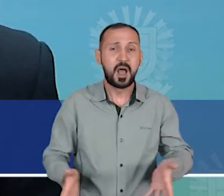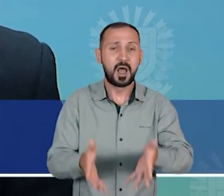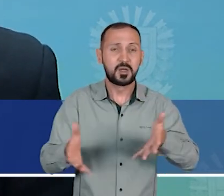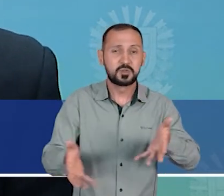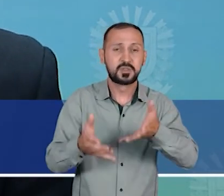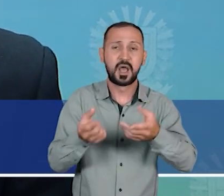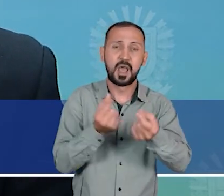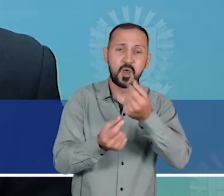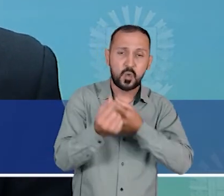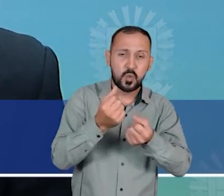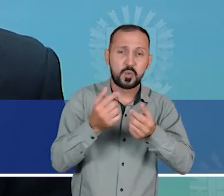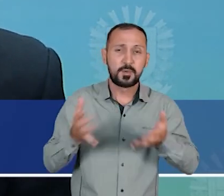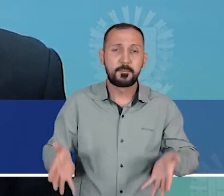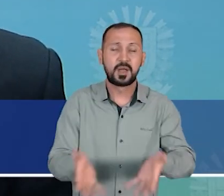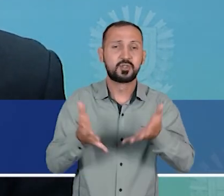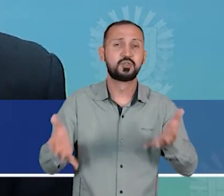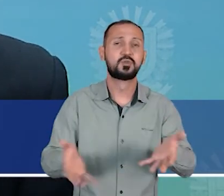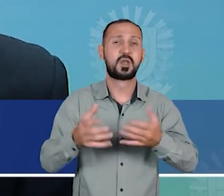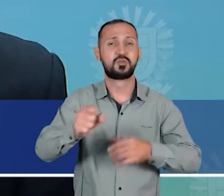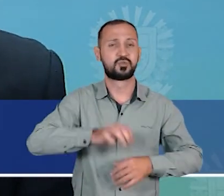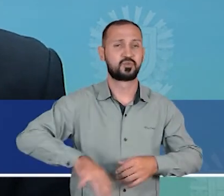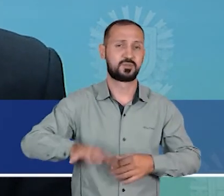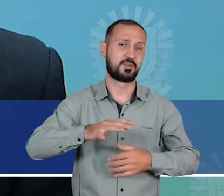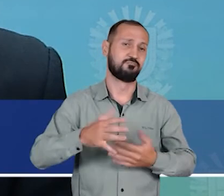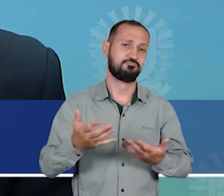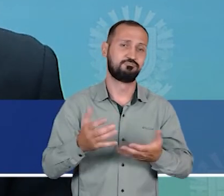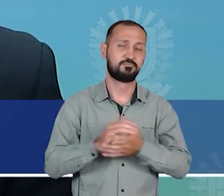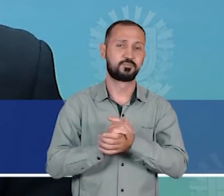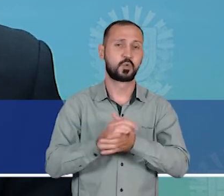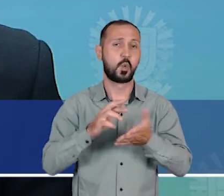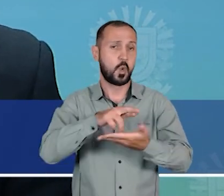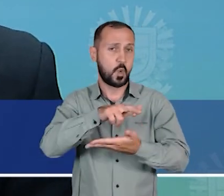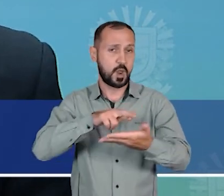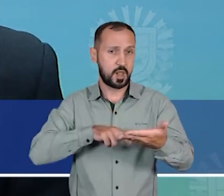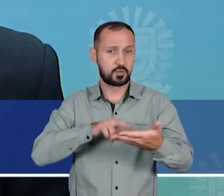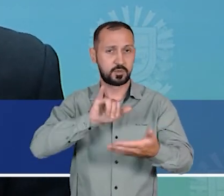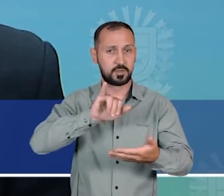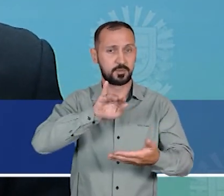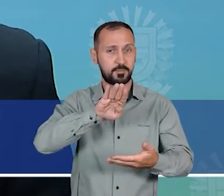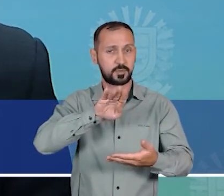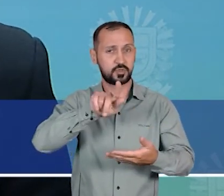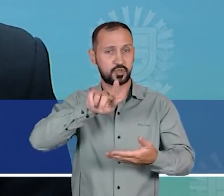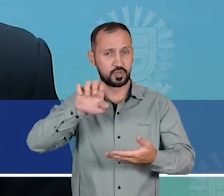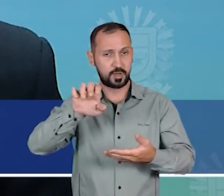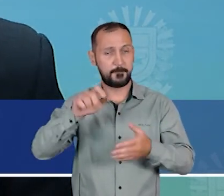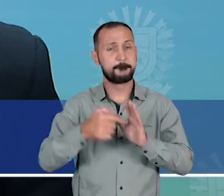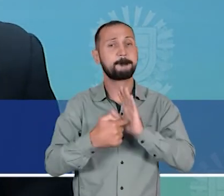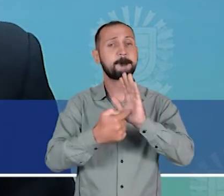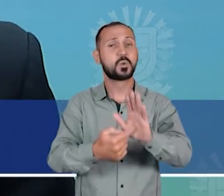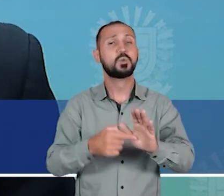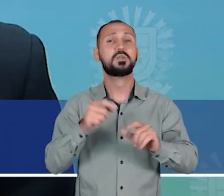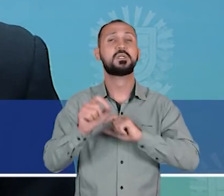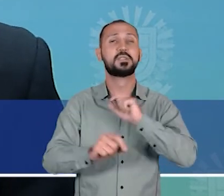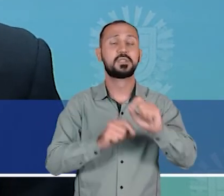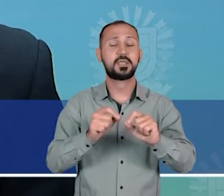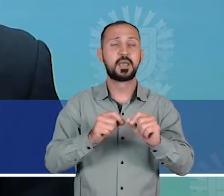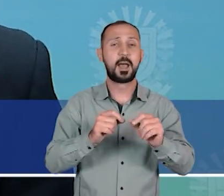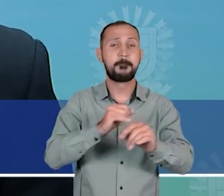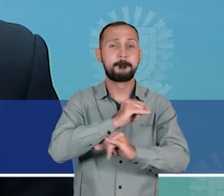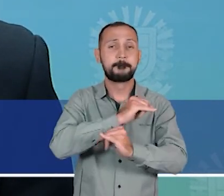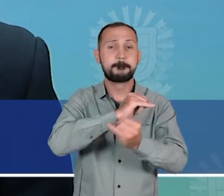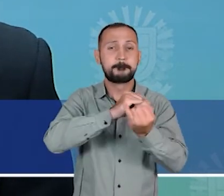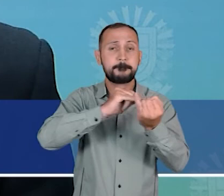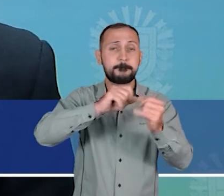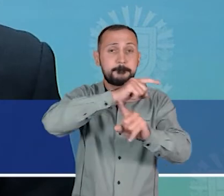aquecer a economia, para alavancar o desenvolvimento econômico e social. O relatório do IBGE mostra que